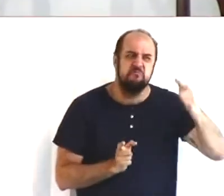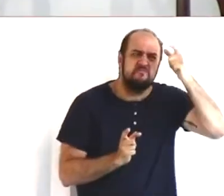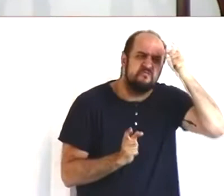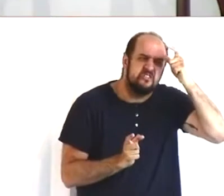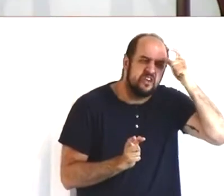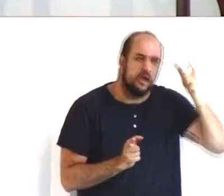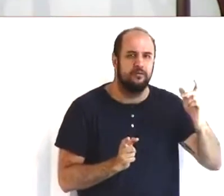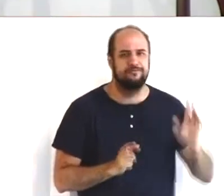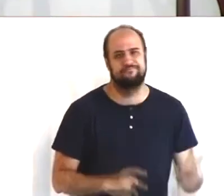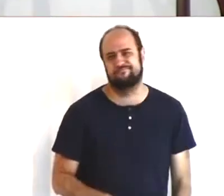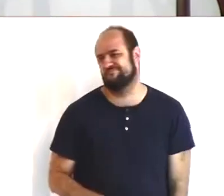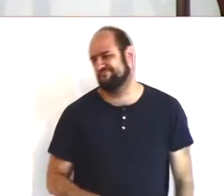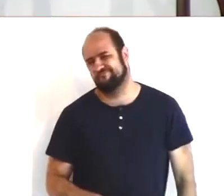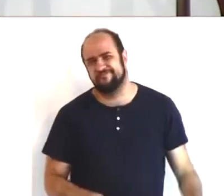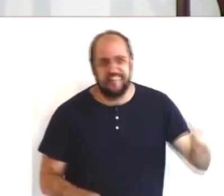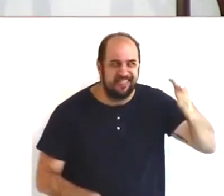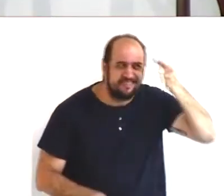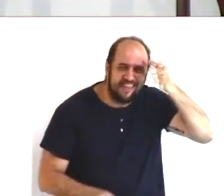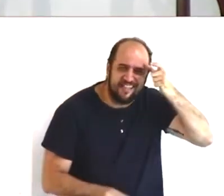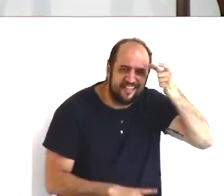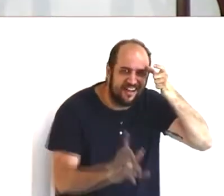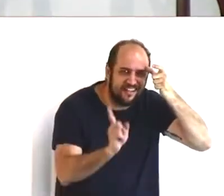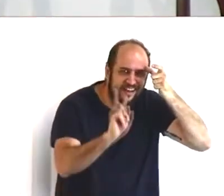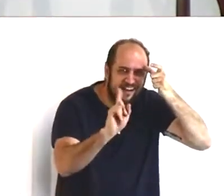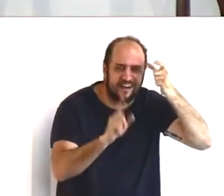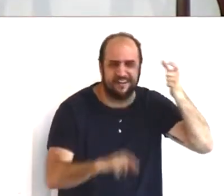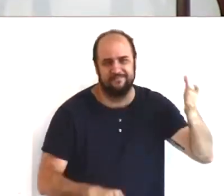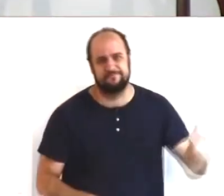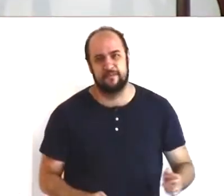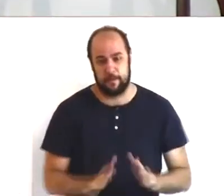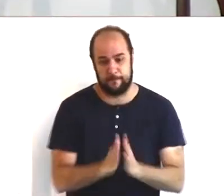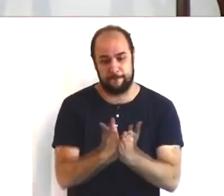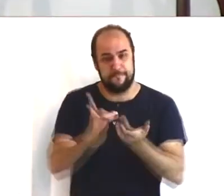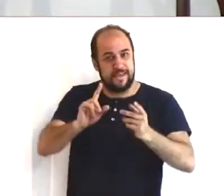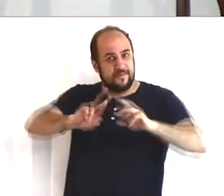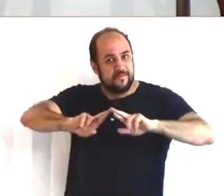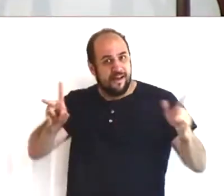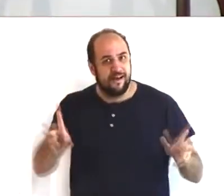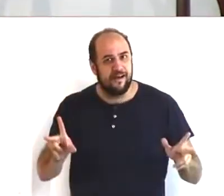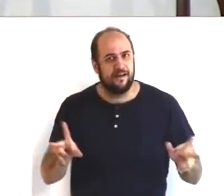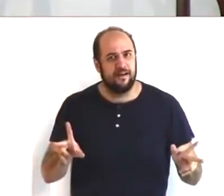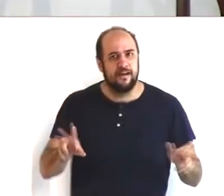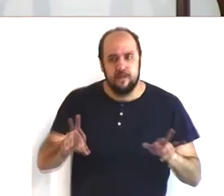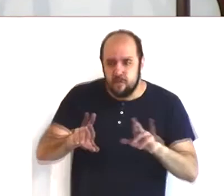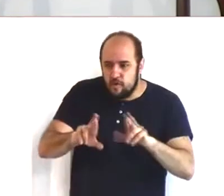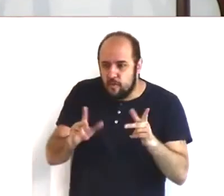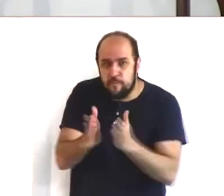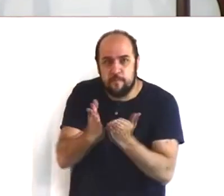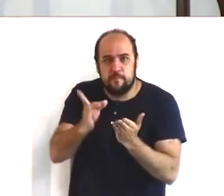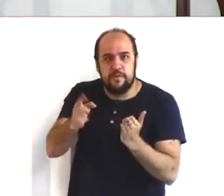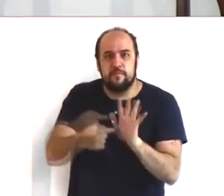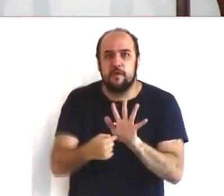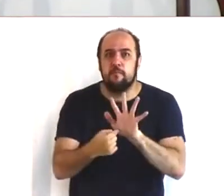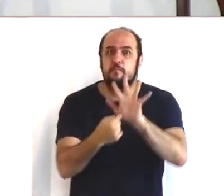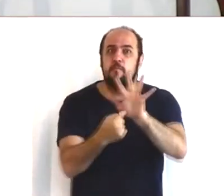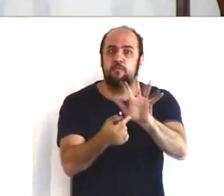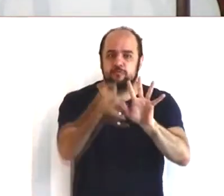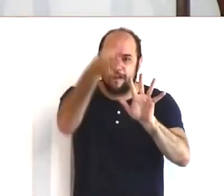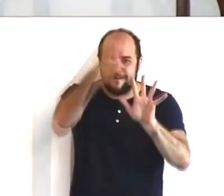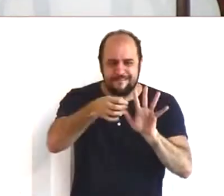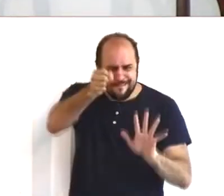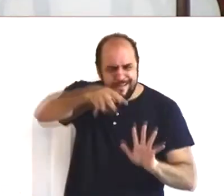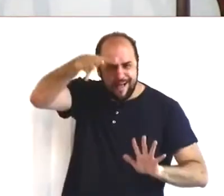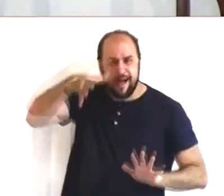isso. Meus irmãos, não é o que Tiago diz, não é o que a Bíblia diz. A Bíblia parece nos mostrar uma coisa, veja o